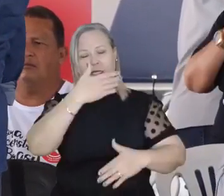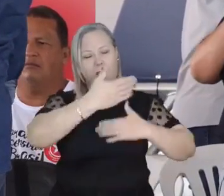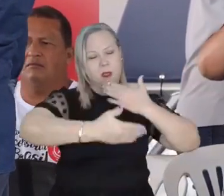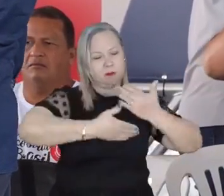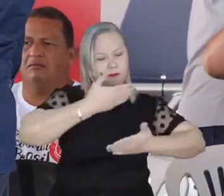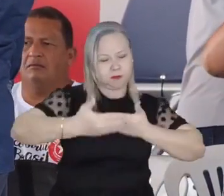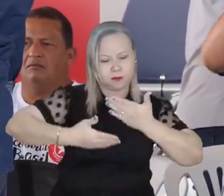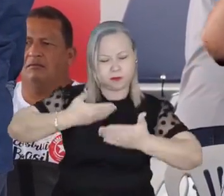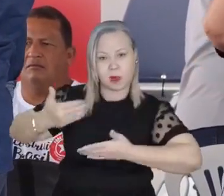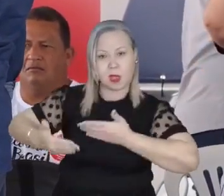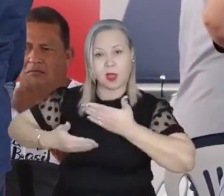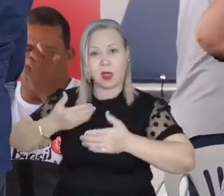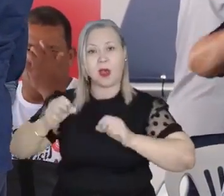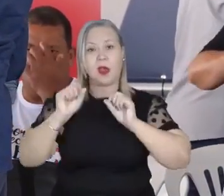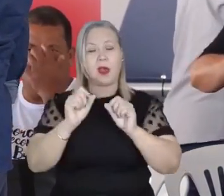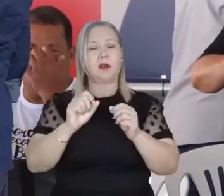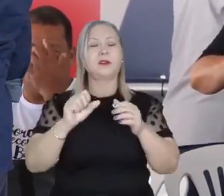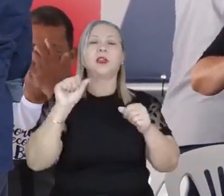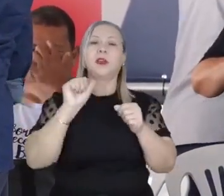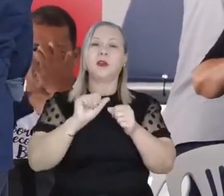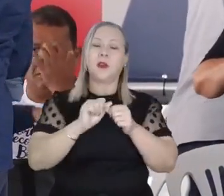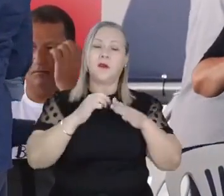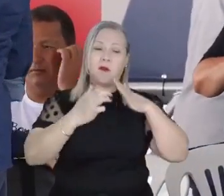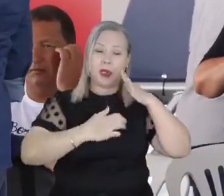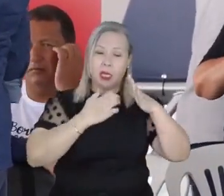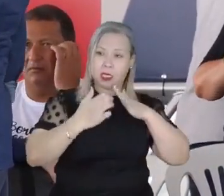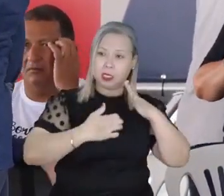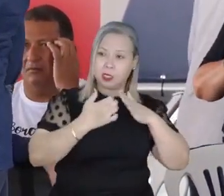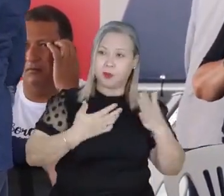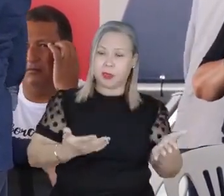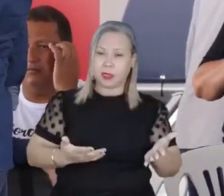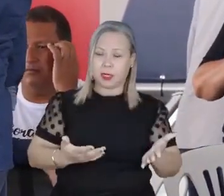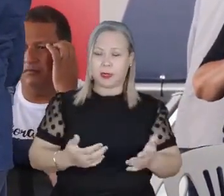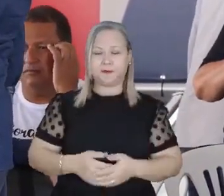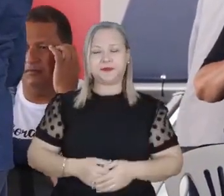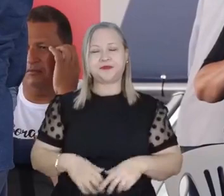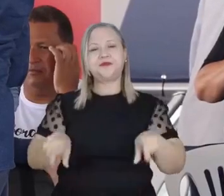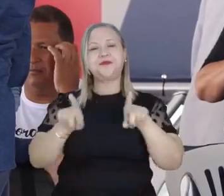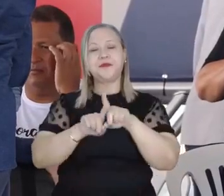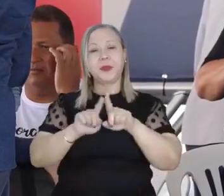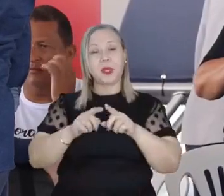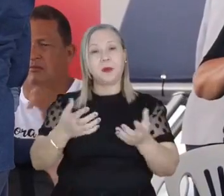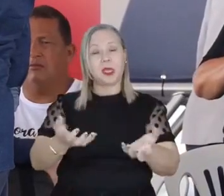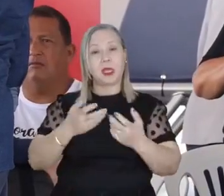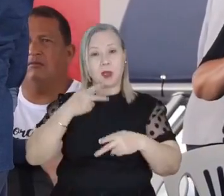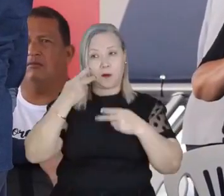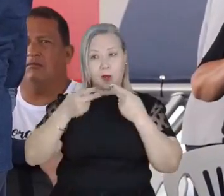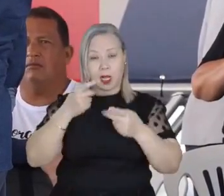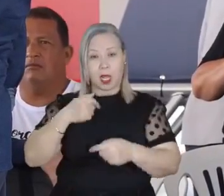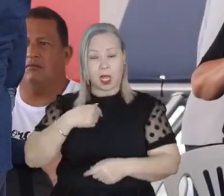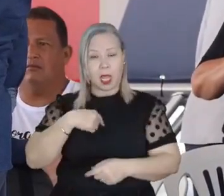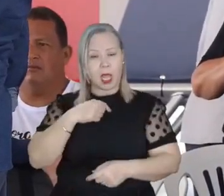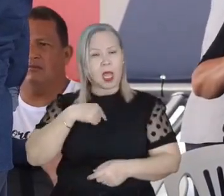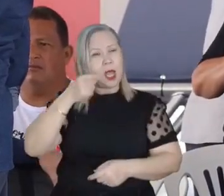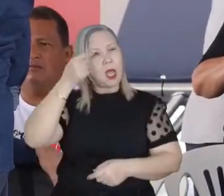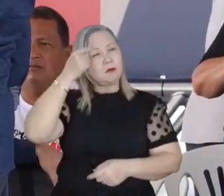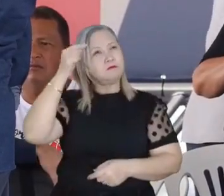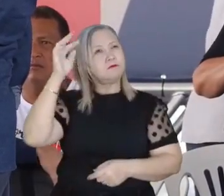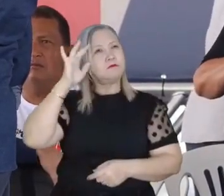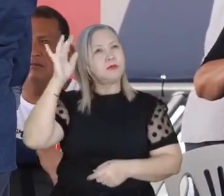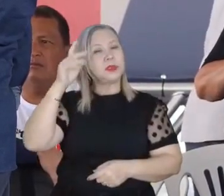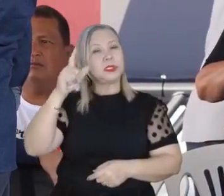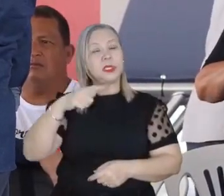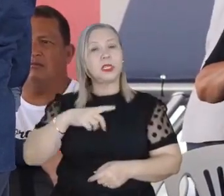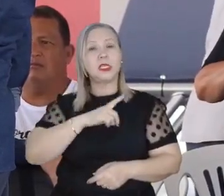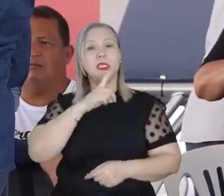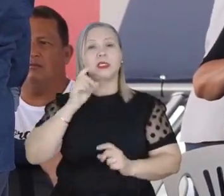e trabalhadores. Uma coisa que eu queria falar aqui, Lula, é o seguinte. Eu estive pensando esses dias, né, sobre o Mandela. E